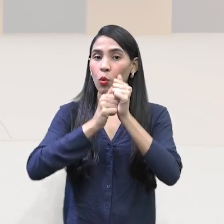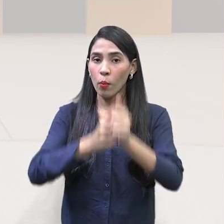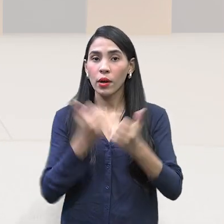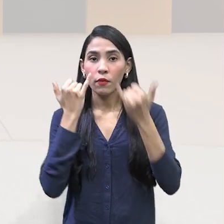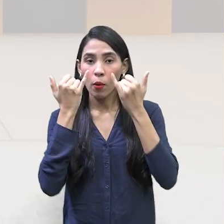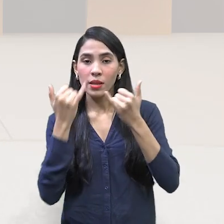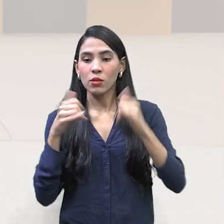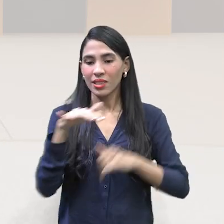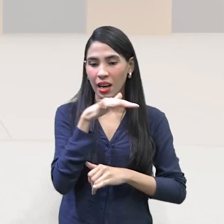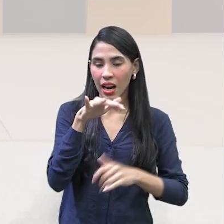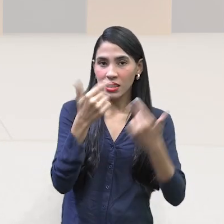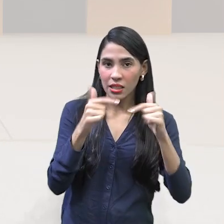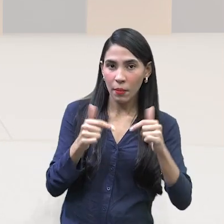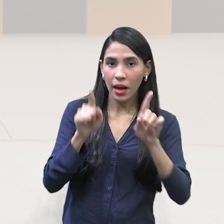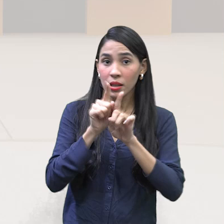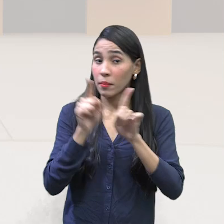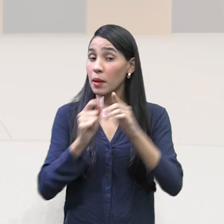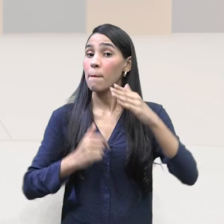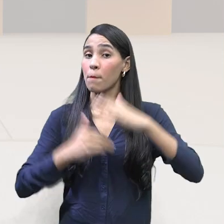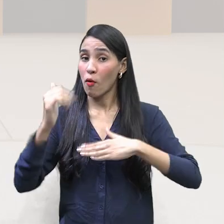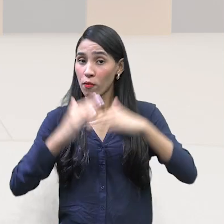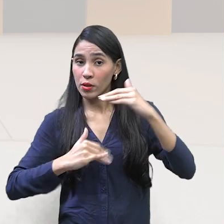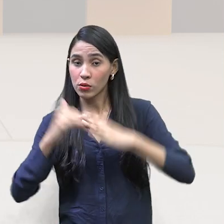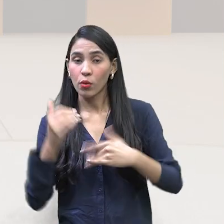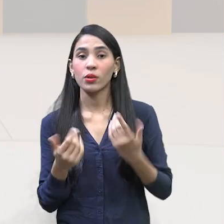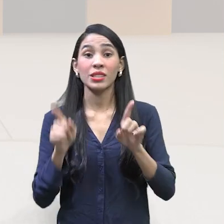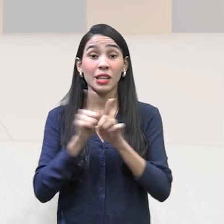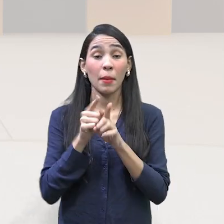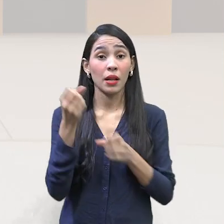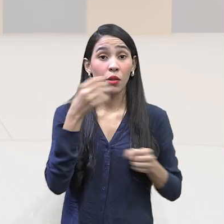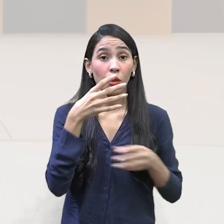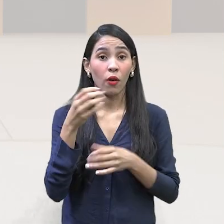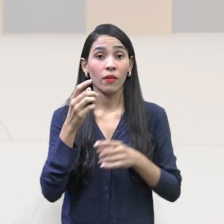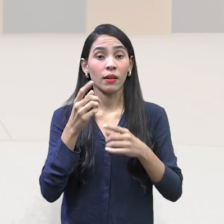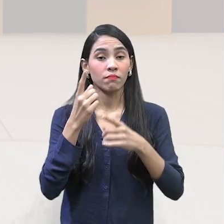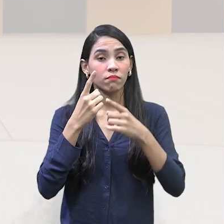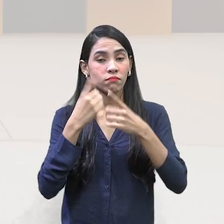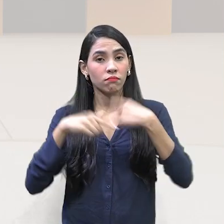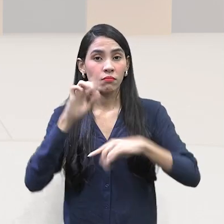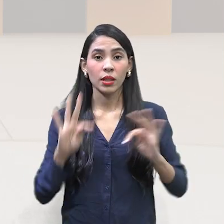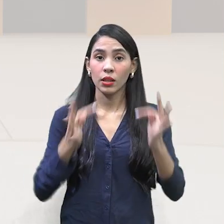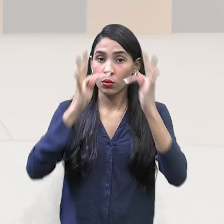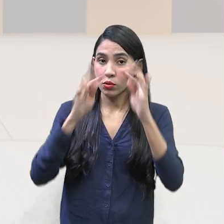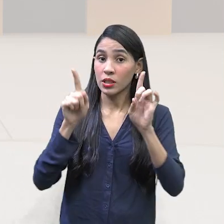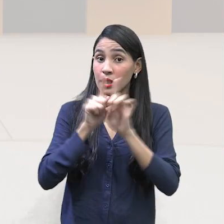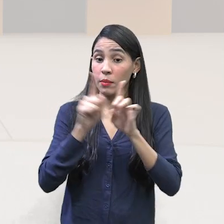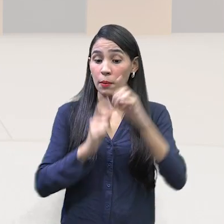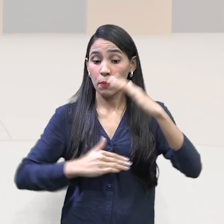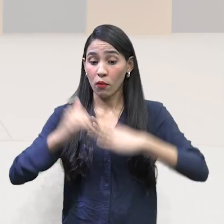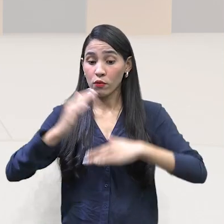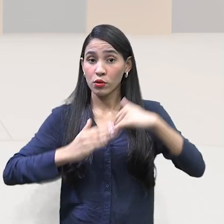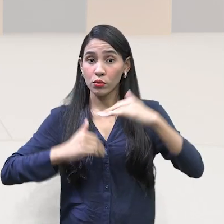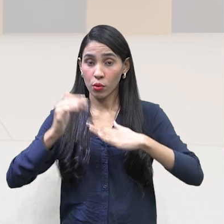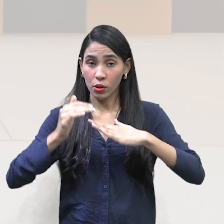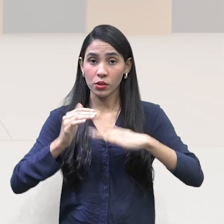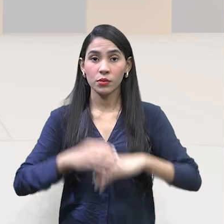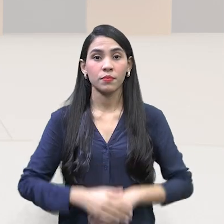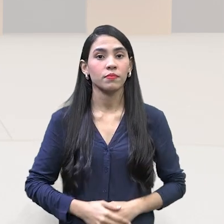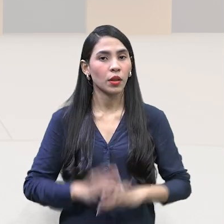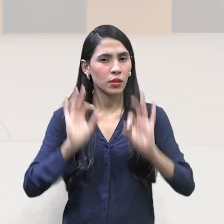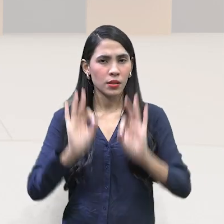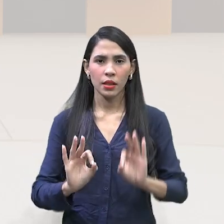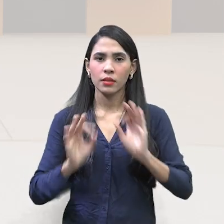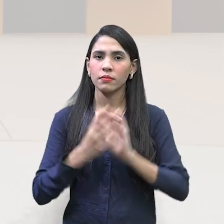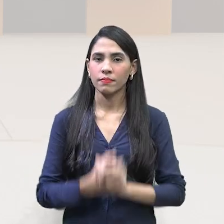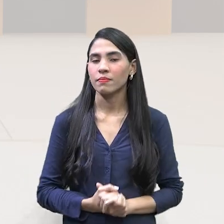sobre o mercado, sobre o mundo de trabalho, as novas tecnologias e as profissões em alta. E aí vai dar tudo